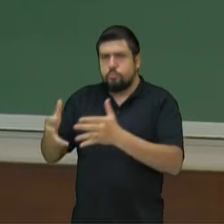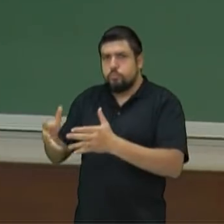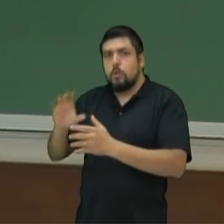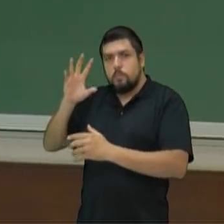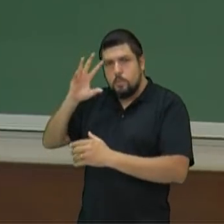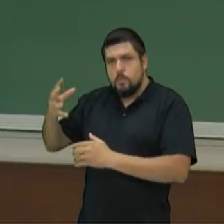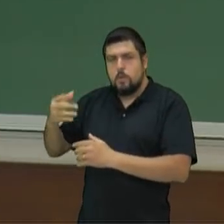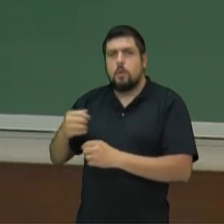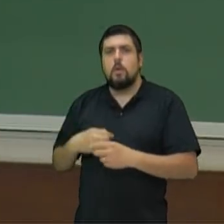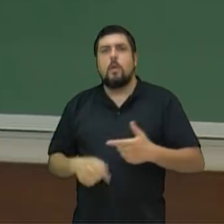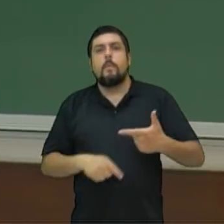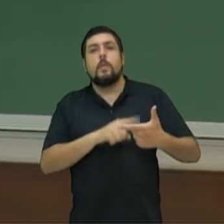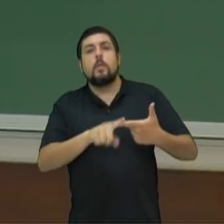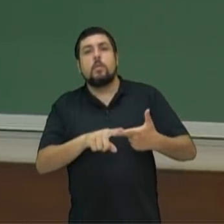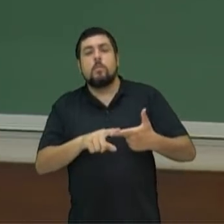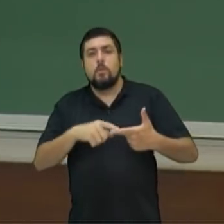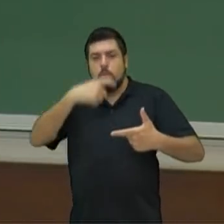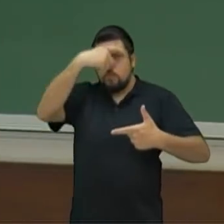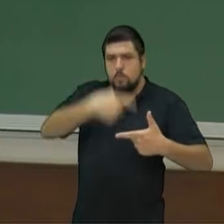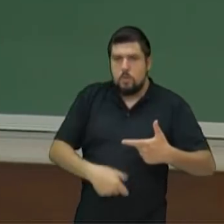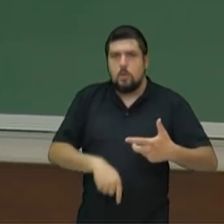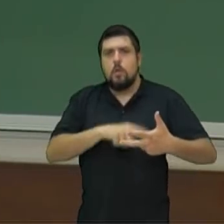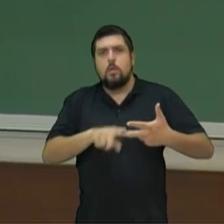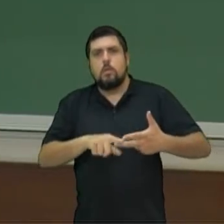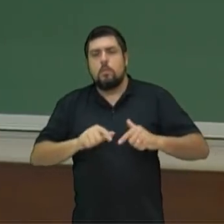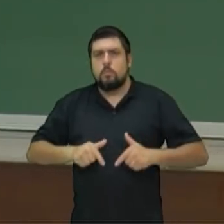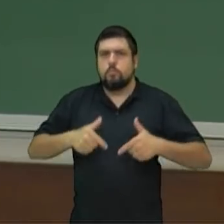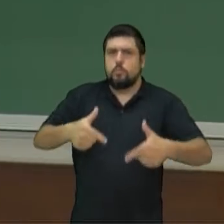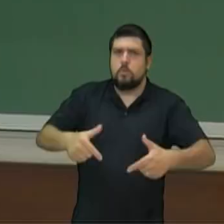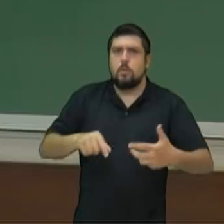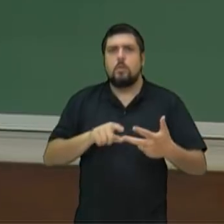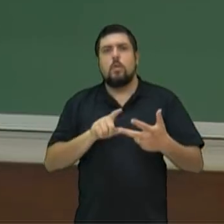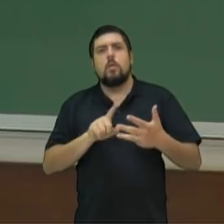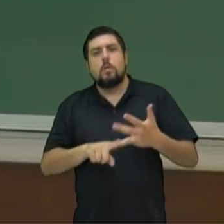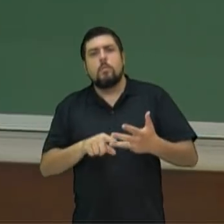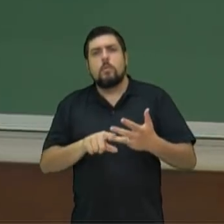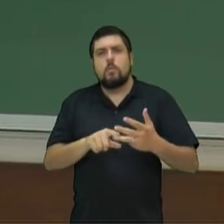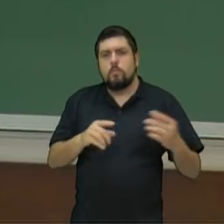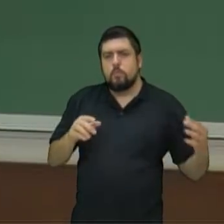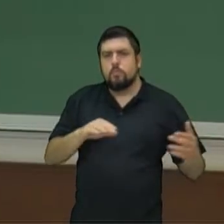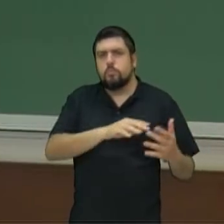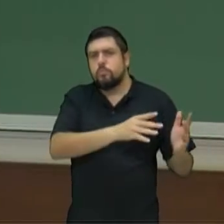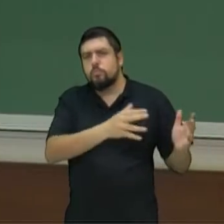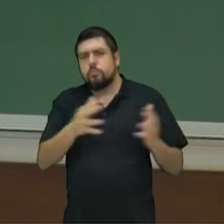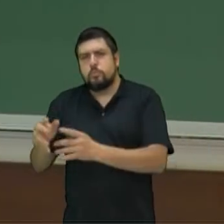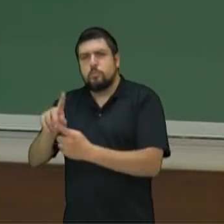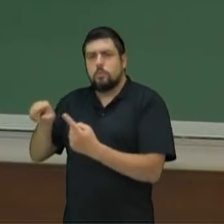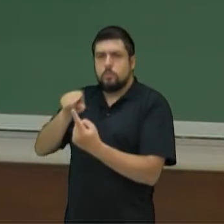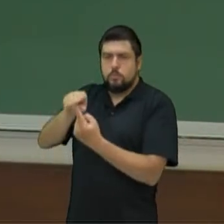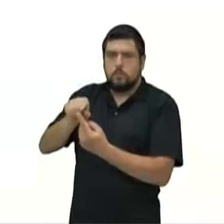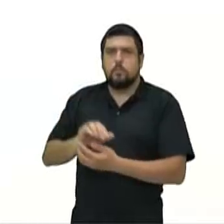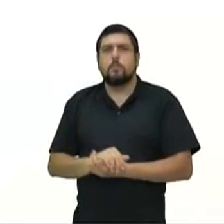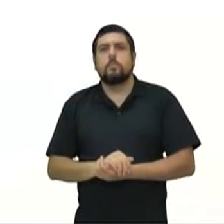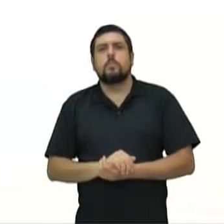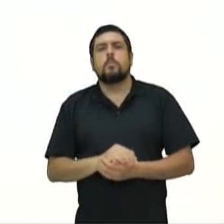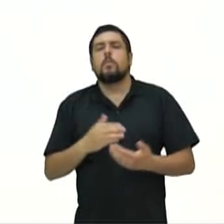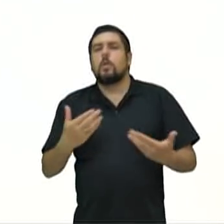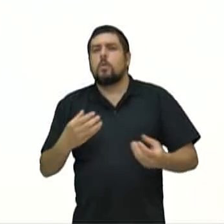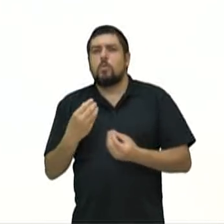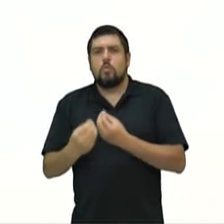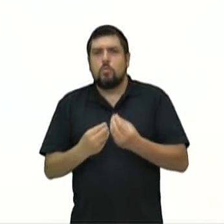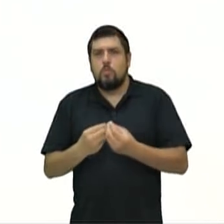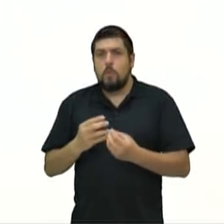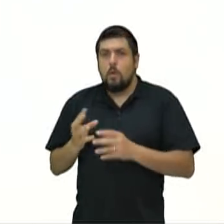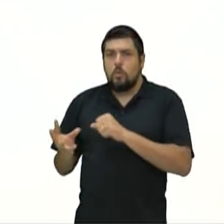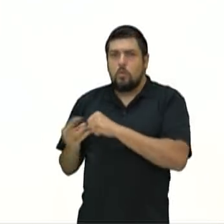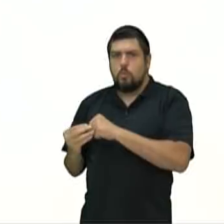o agente, a ação, como e para quê, a finalidade. Então, está tudo aqui, ó. Dessa maneira, vamos, ó, usarmos os conhecimentos de Lavoisier,